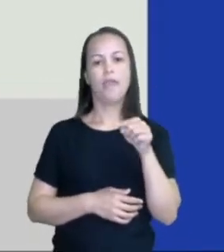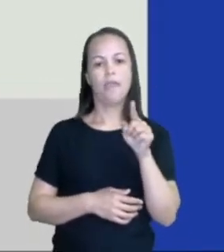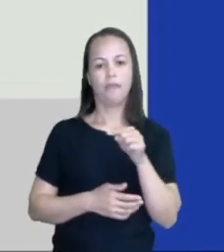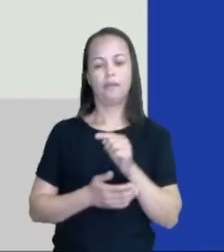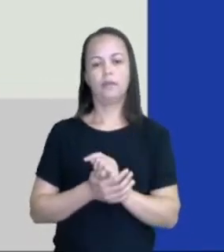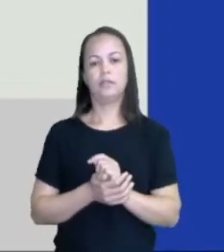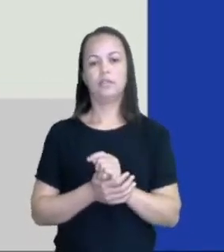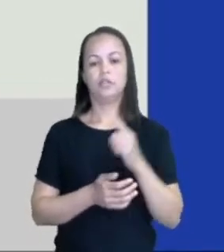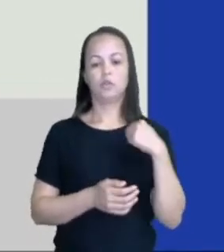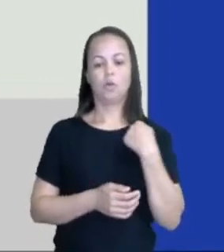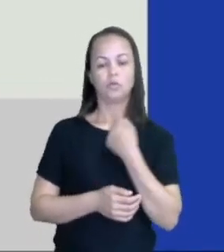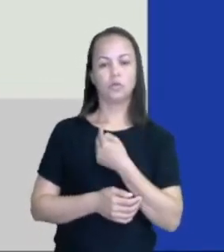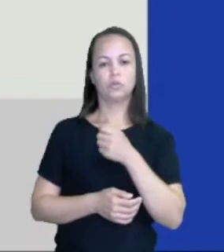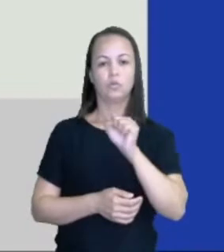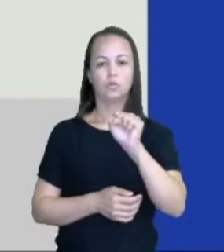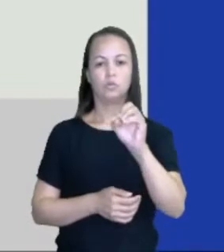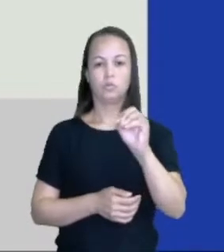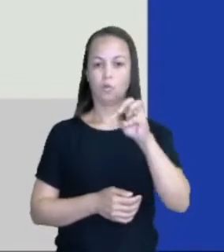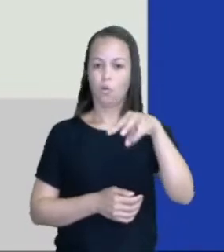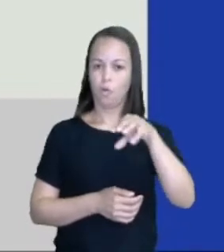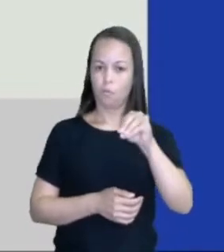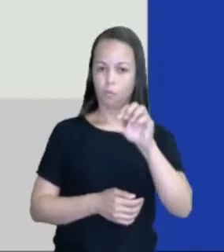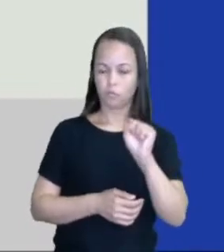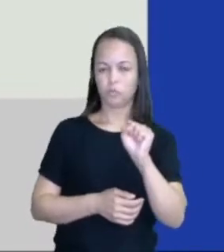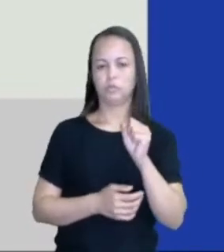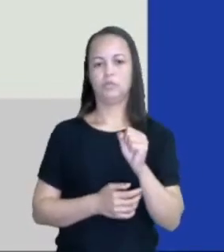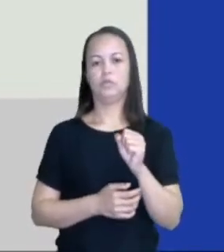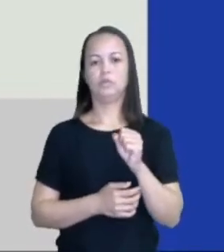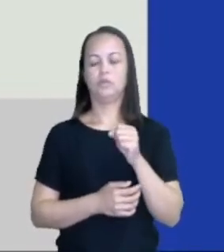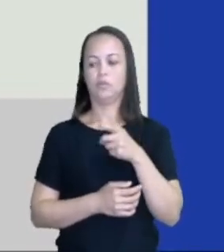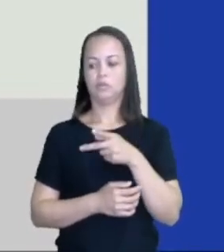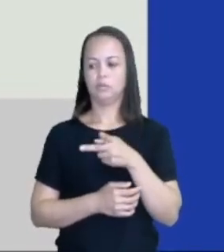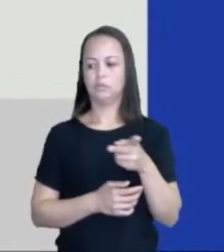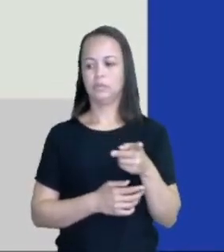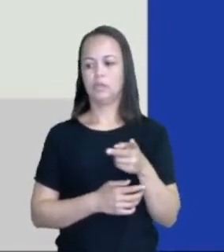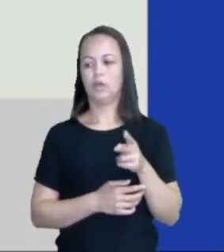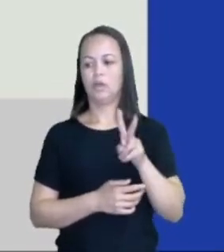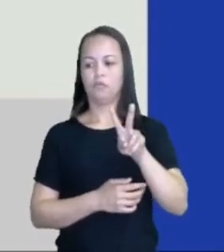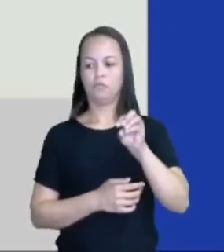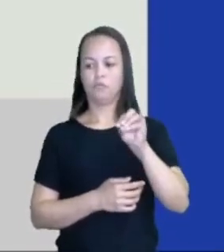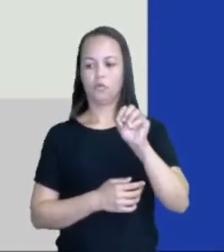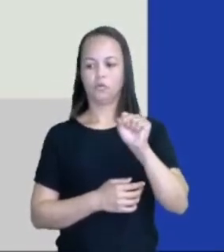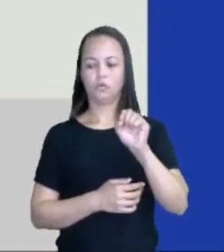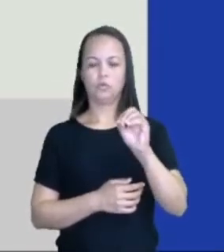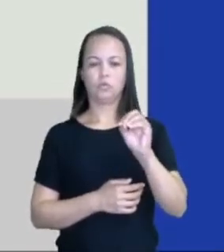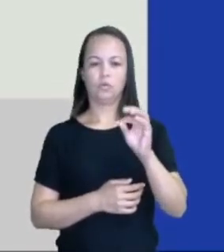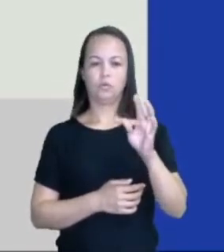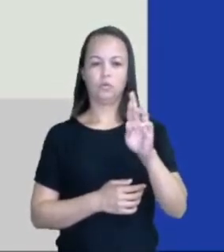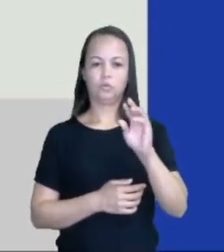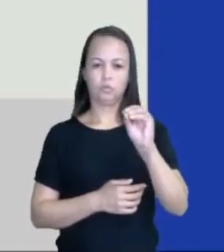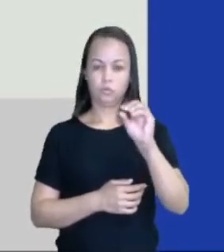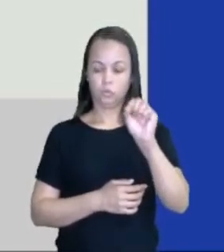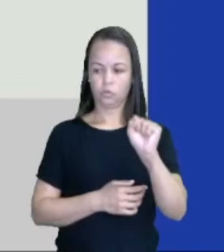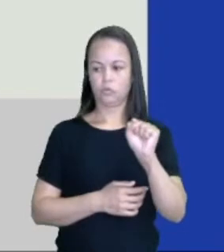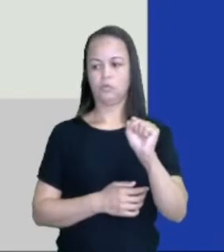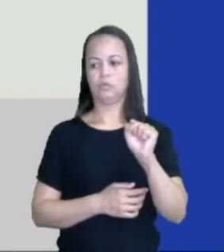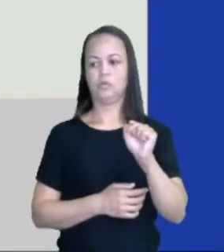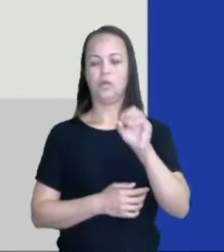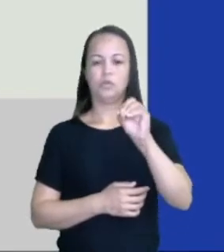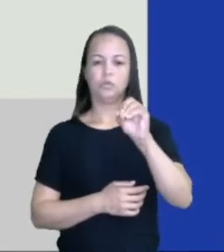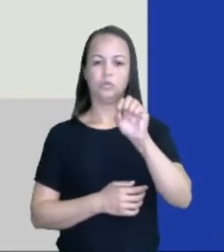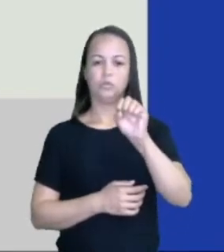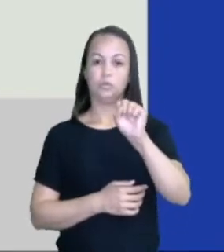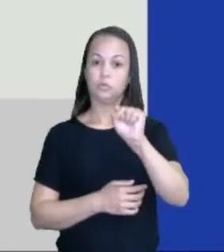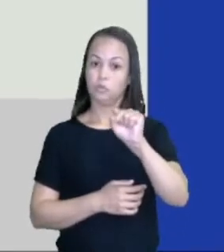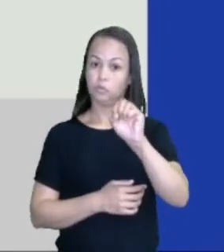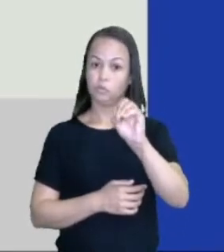nosotros somos, vosotros sois, ellos, ellas y ustedes son. E